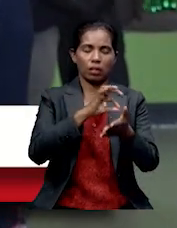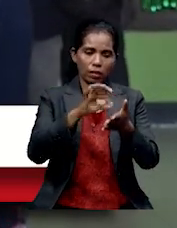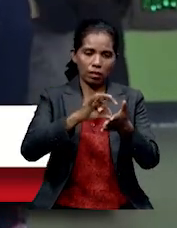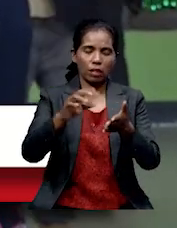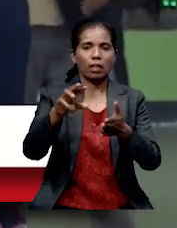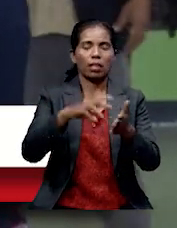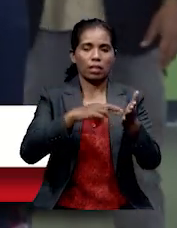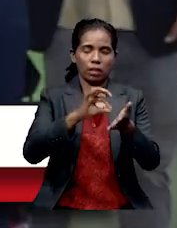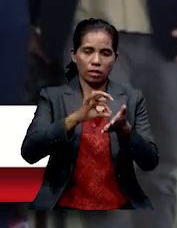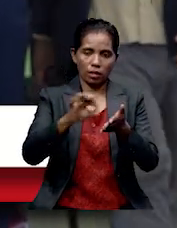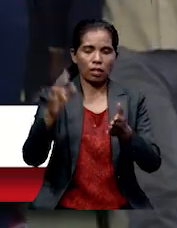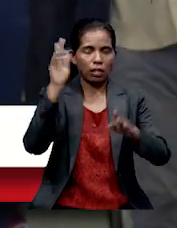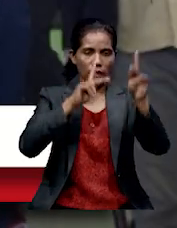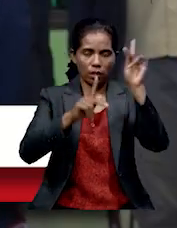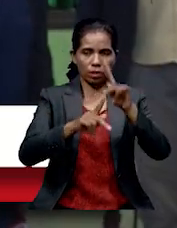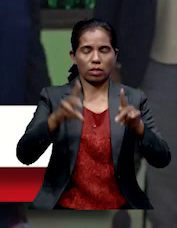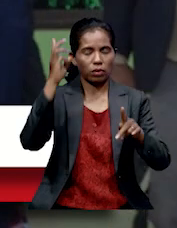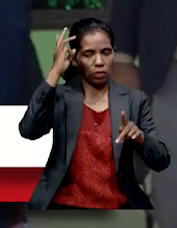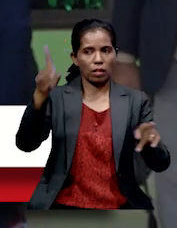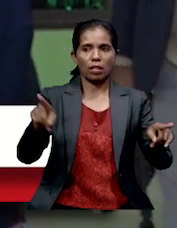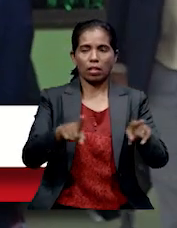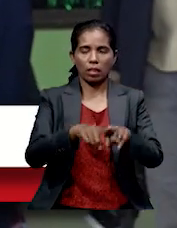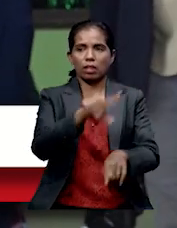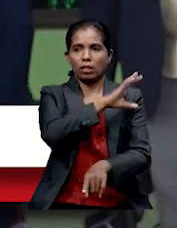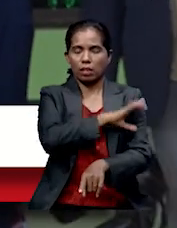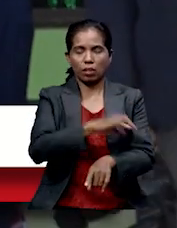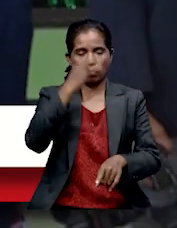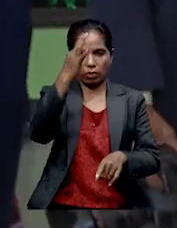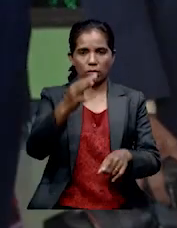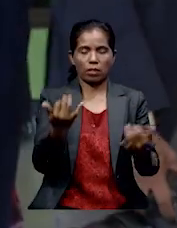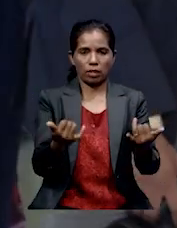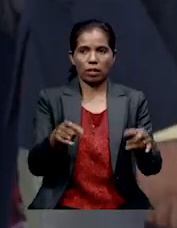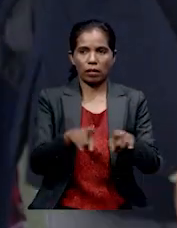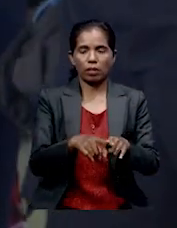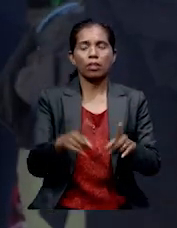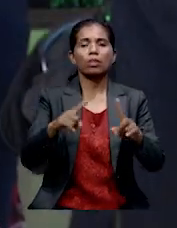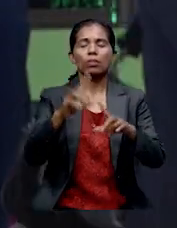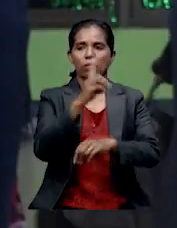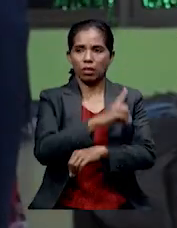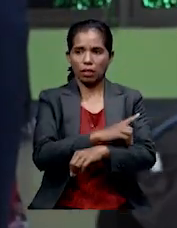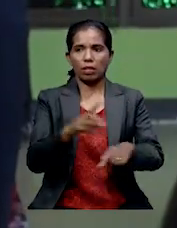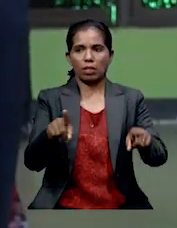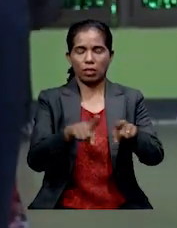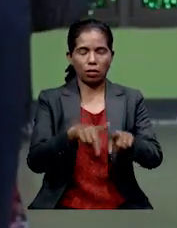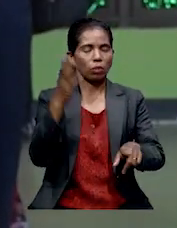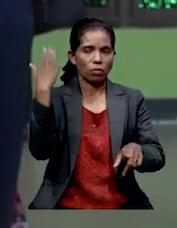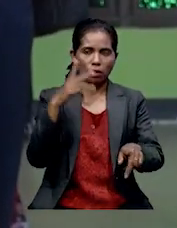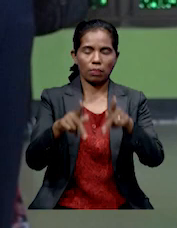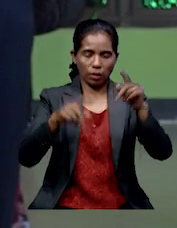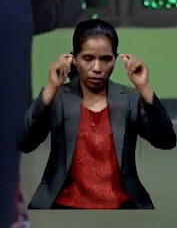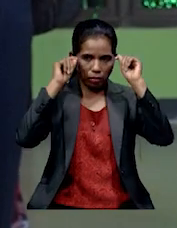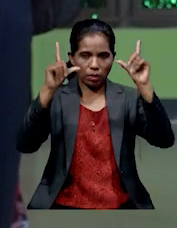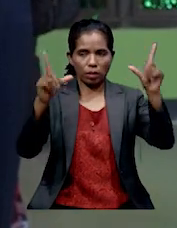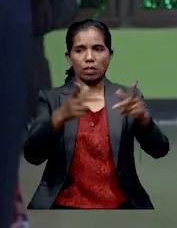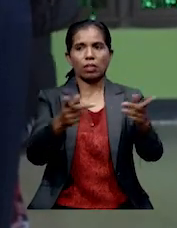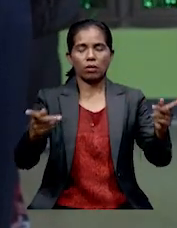ne. Preocupa sao ngane sang autoridade si urang sa agora boin makna. Ohin lorong belesai ulu kemadian Timor Leste sai